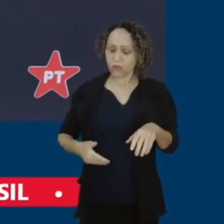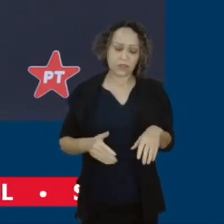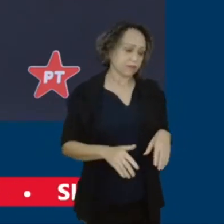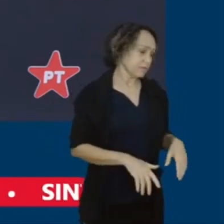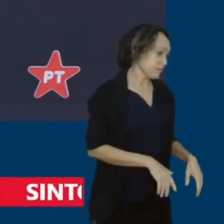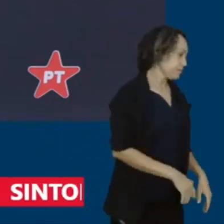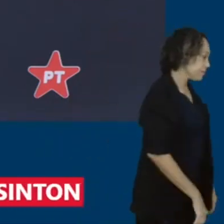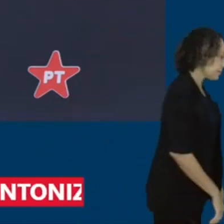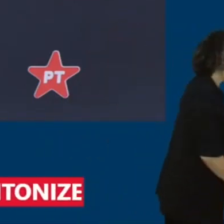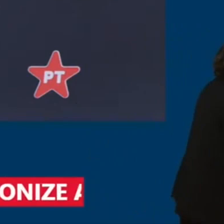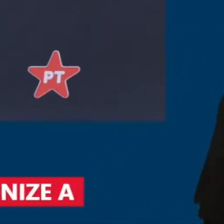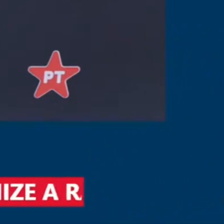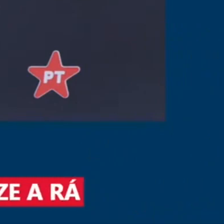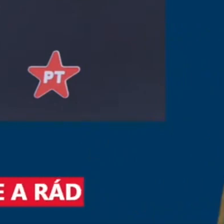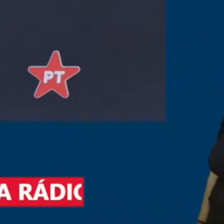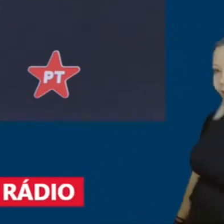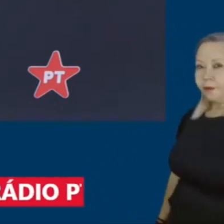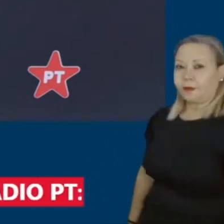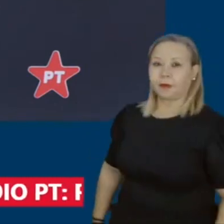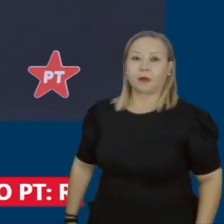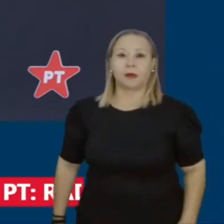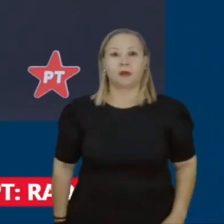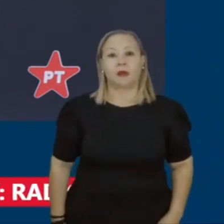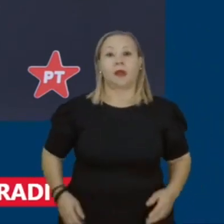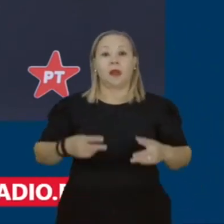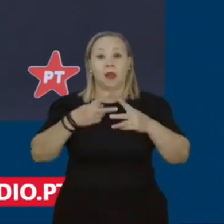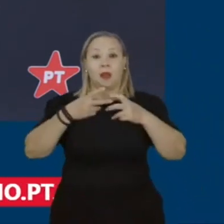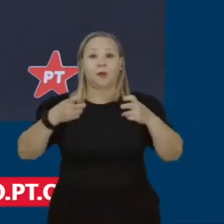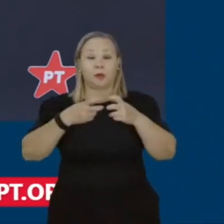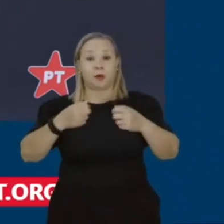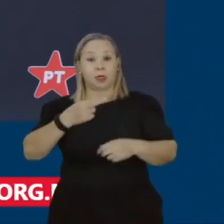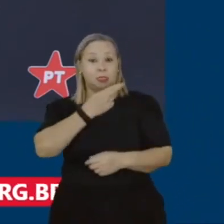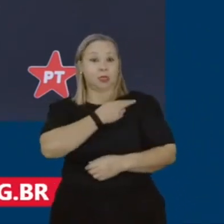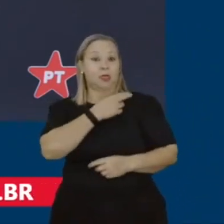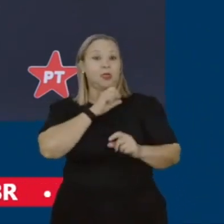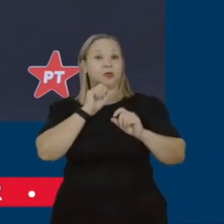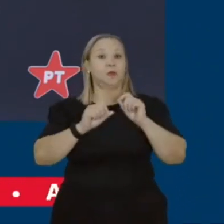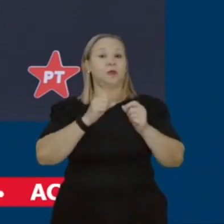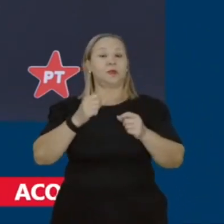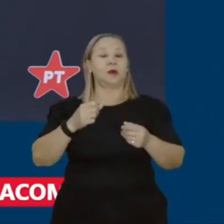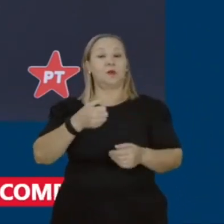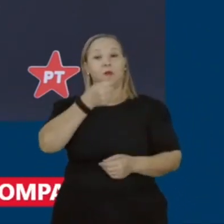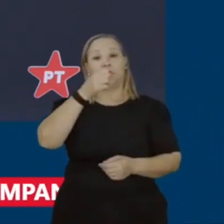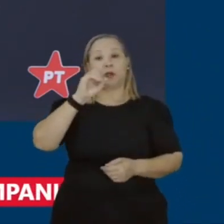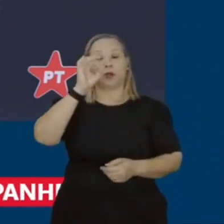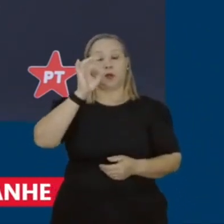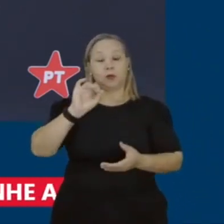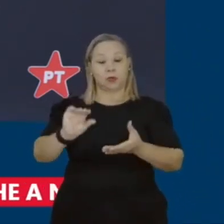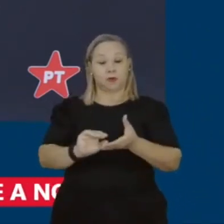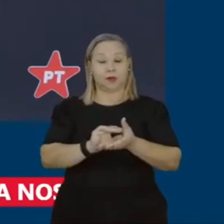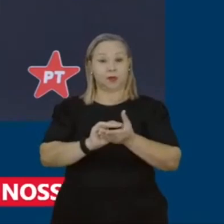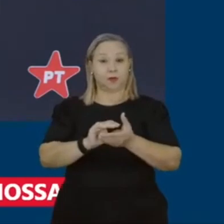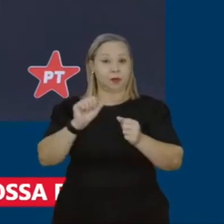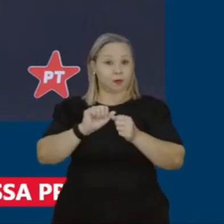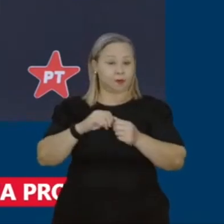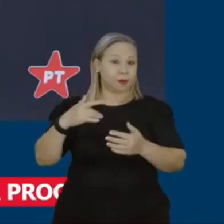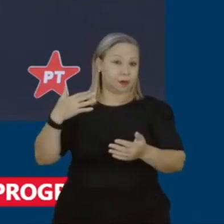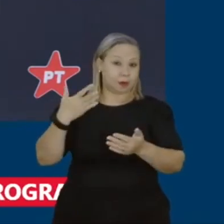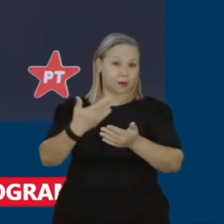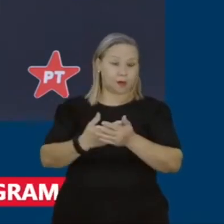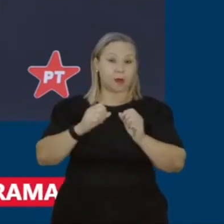era responsável por 80% dos investimentos feitos no país até muito pouco tempo atrás? E agora ela está dando